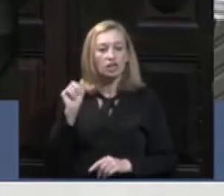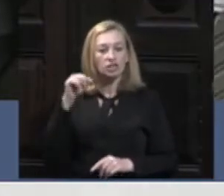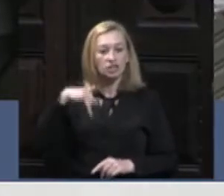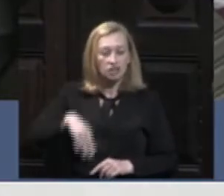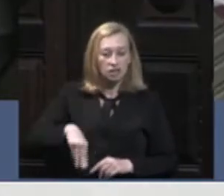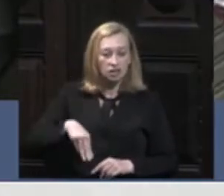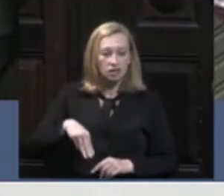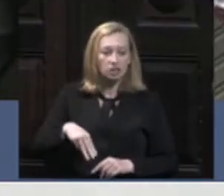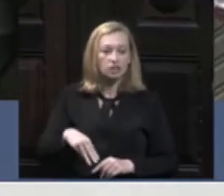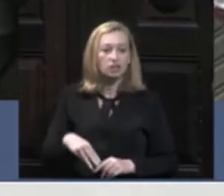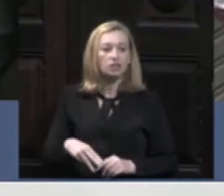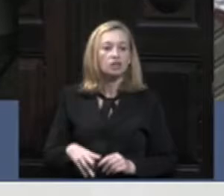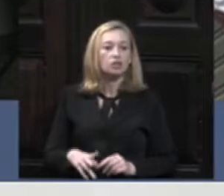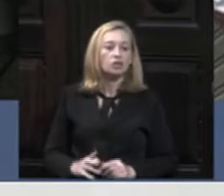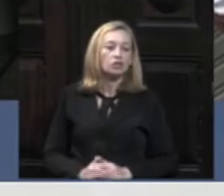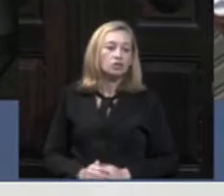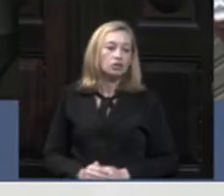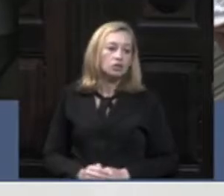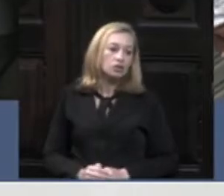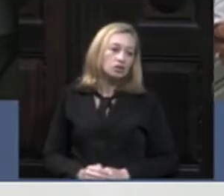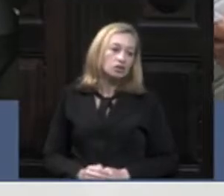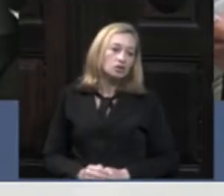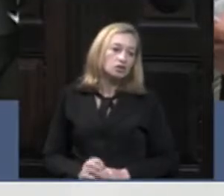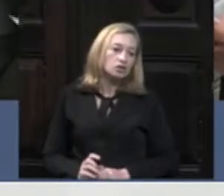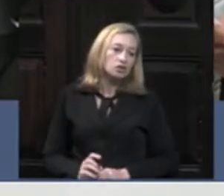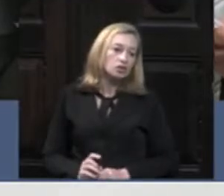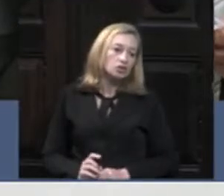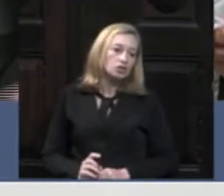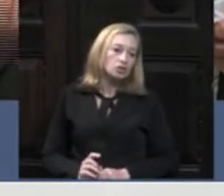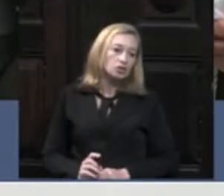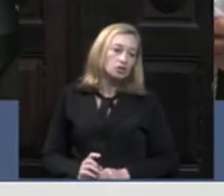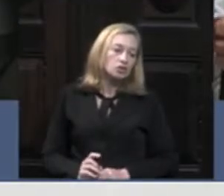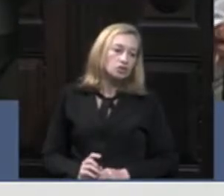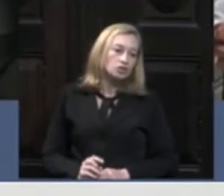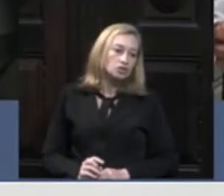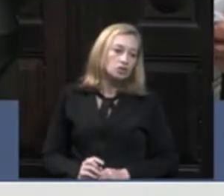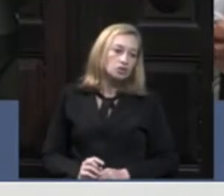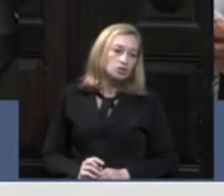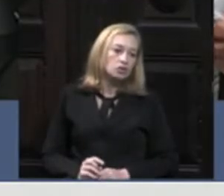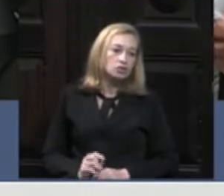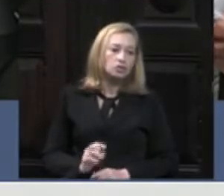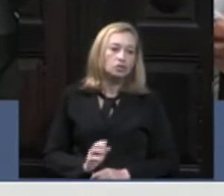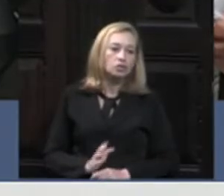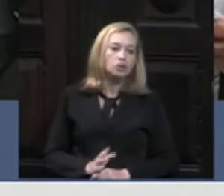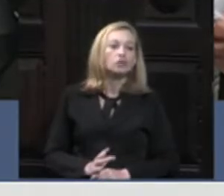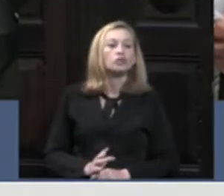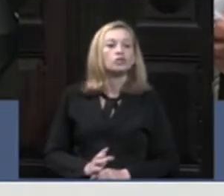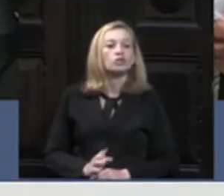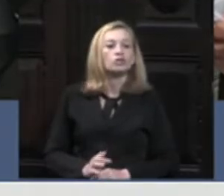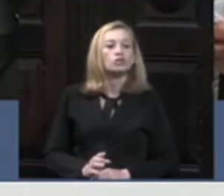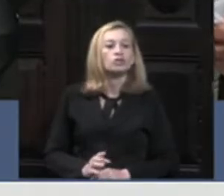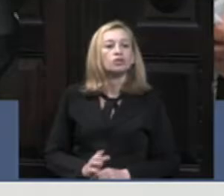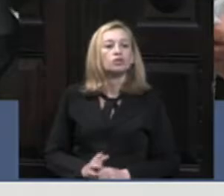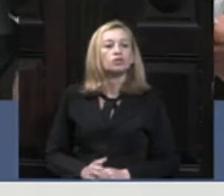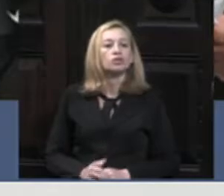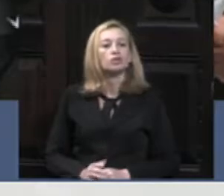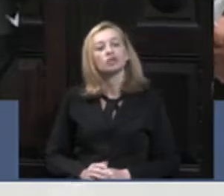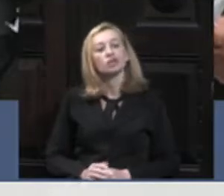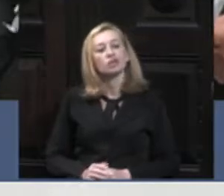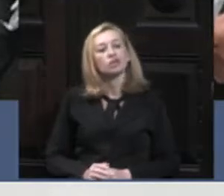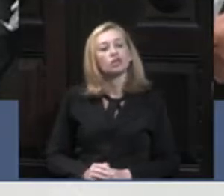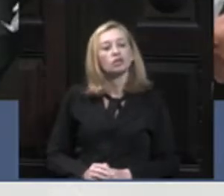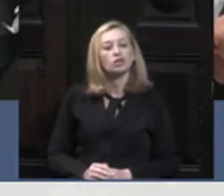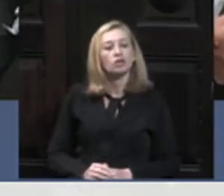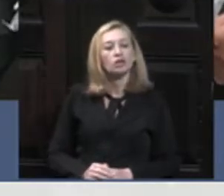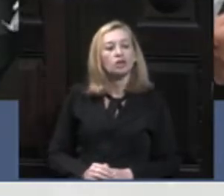só para assegurar em lei, algo que até já é feito pelo acordo da AGETRANSP com a concessionária,